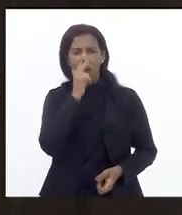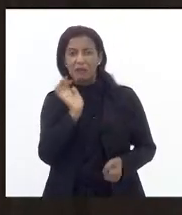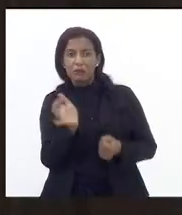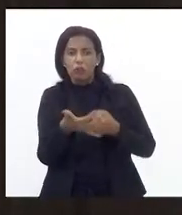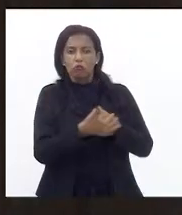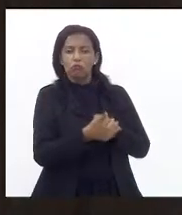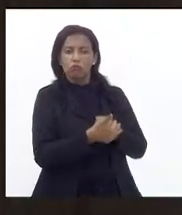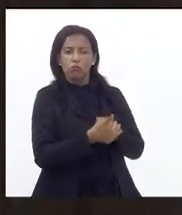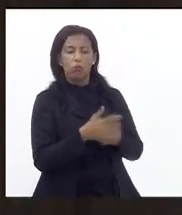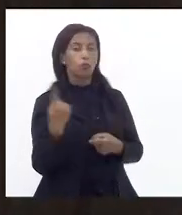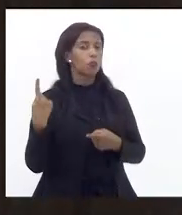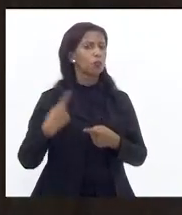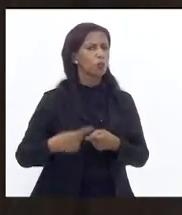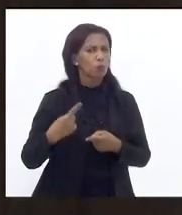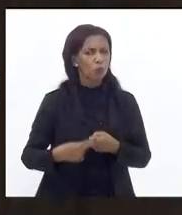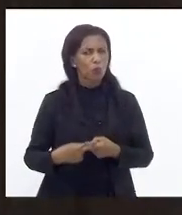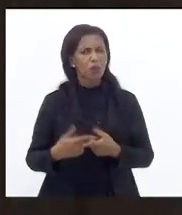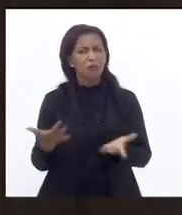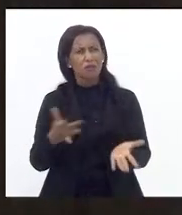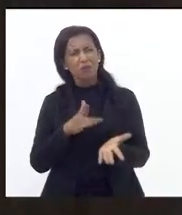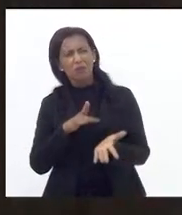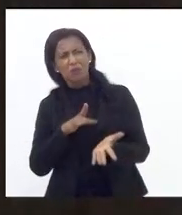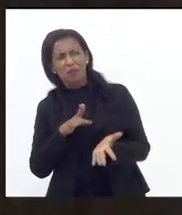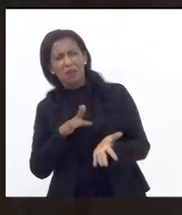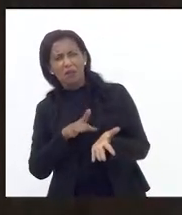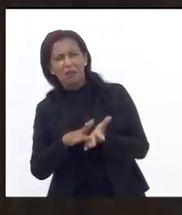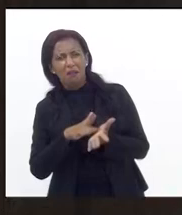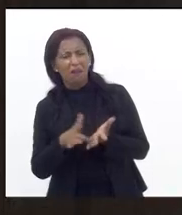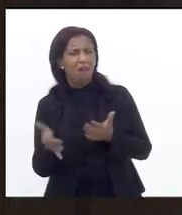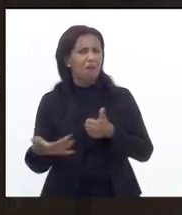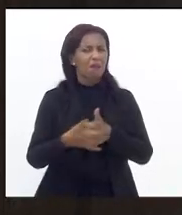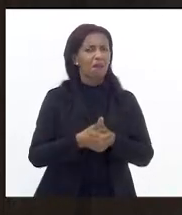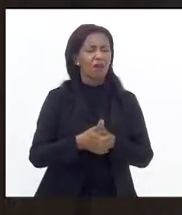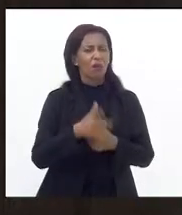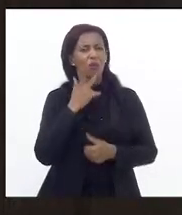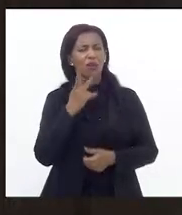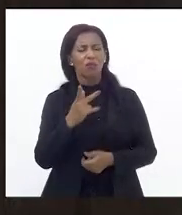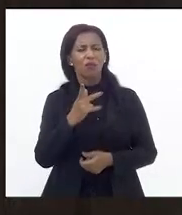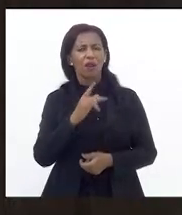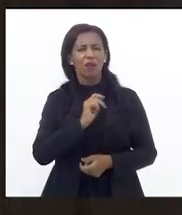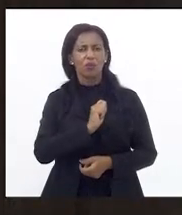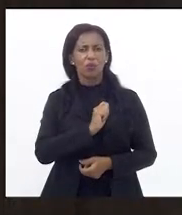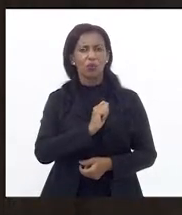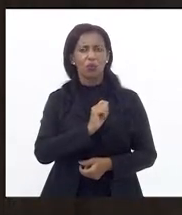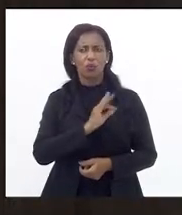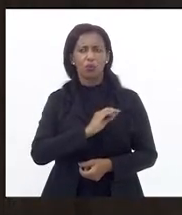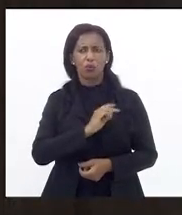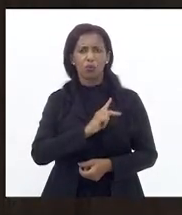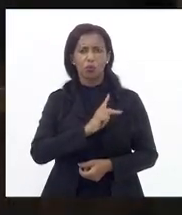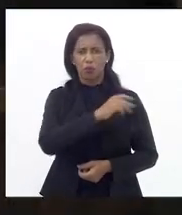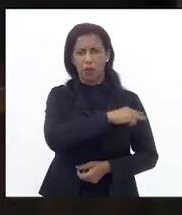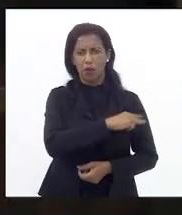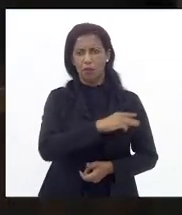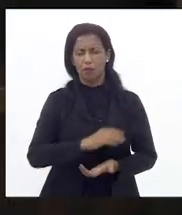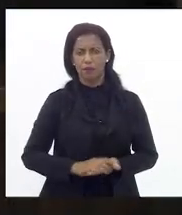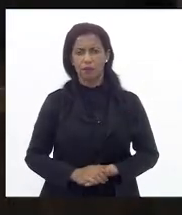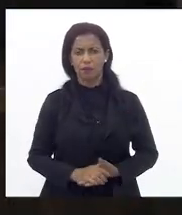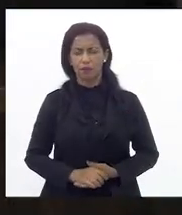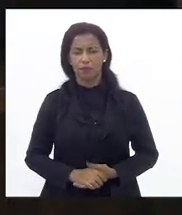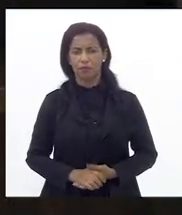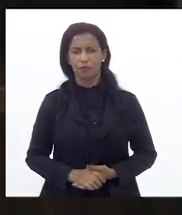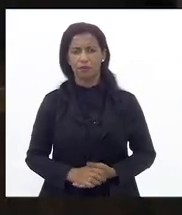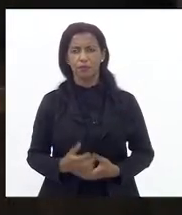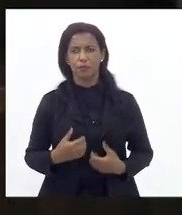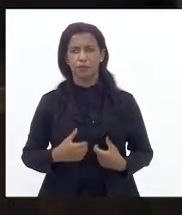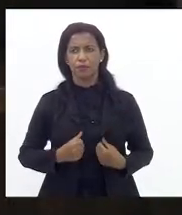escondido o porquê de tanto mistério no que diz respeito aos militares está do anjo muito obrigado obrigado